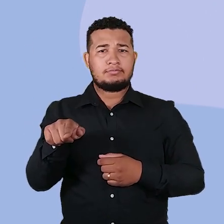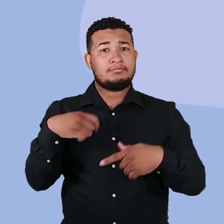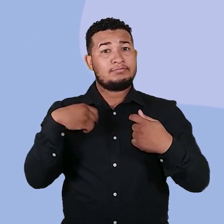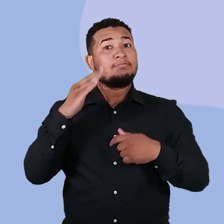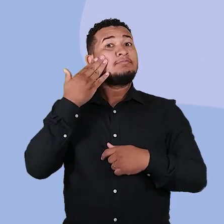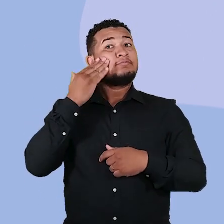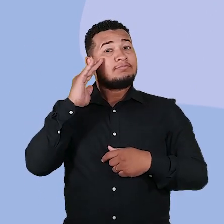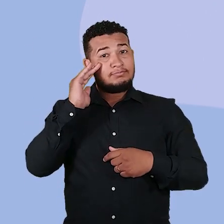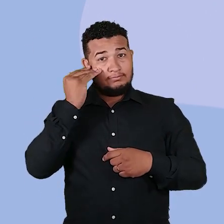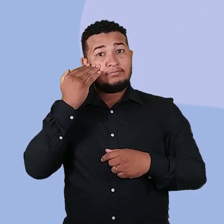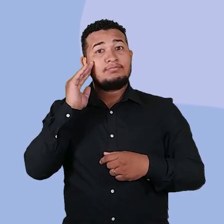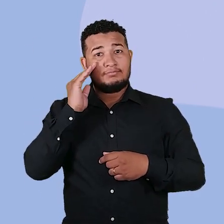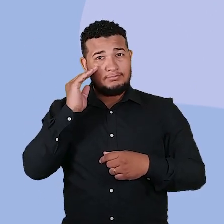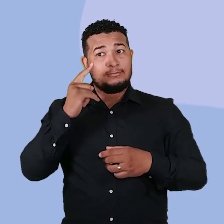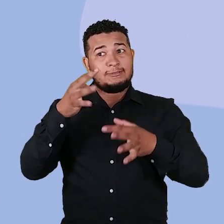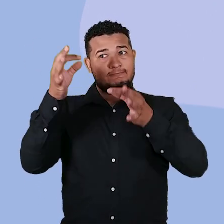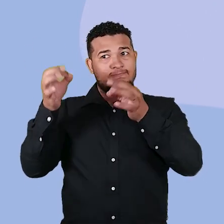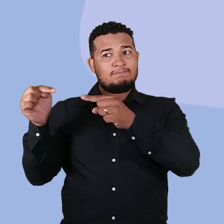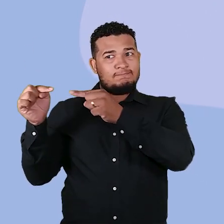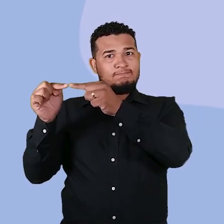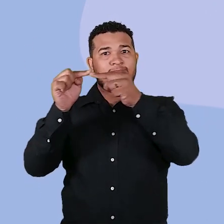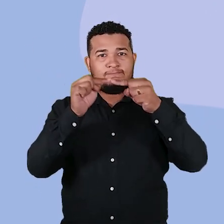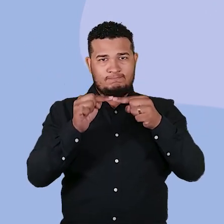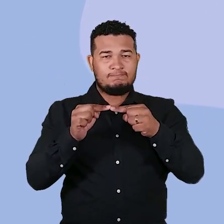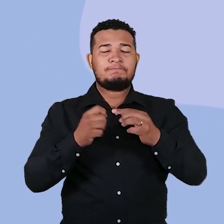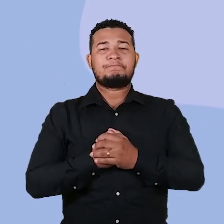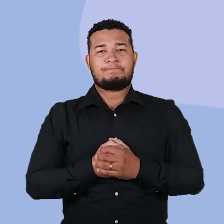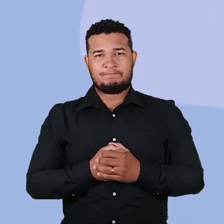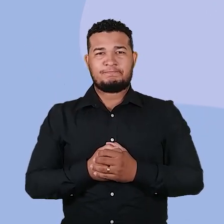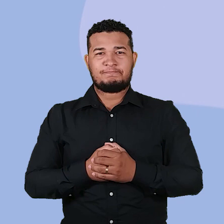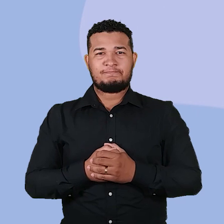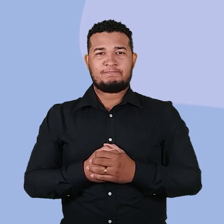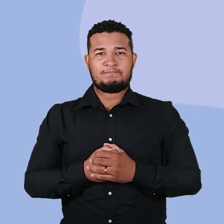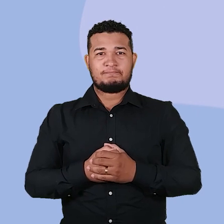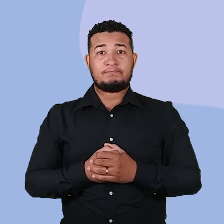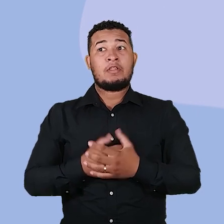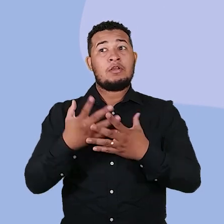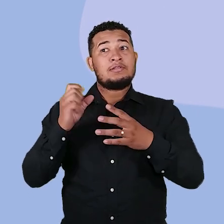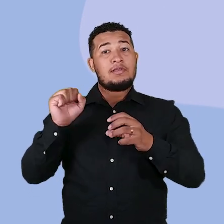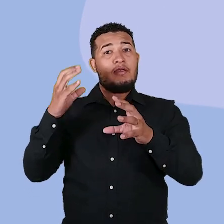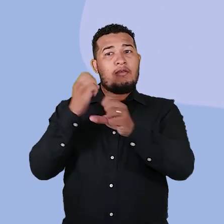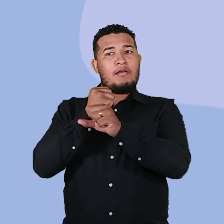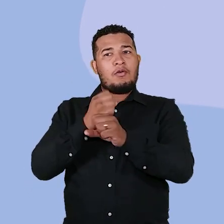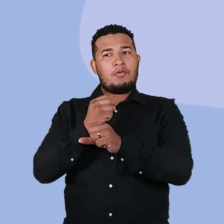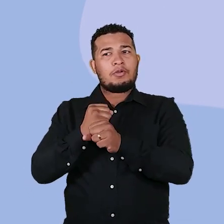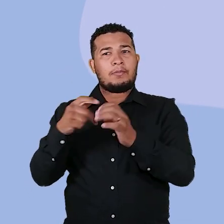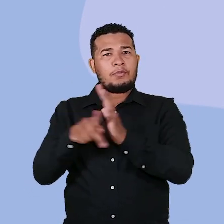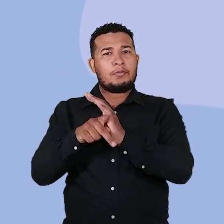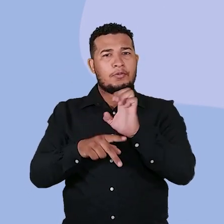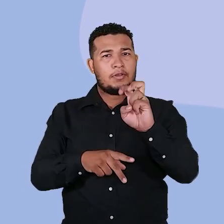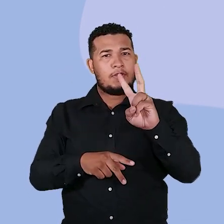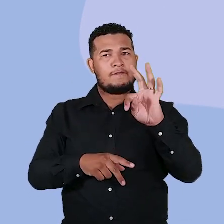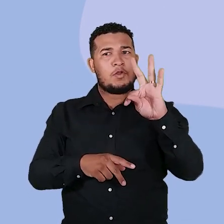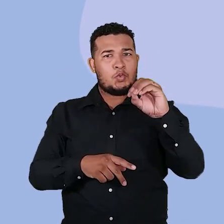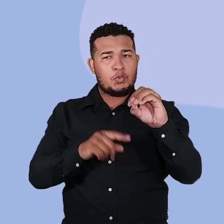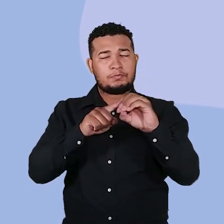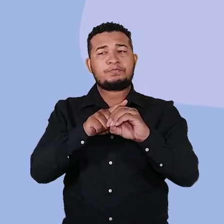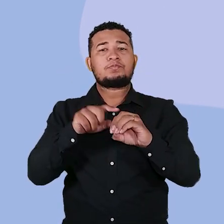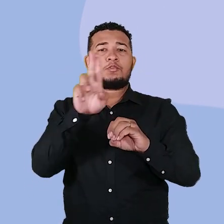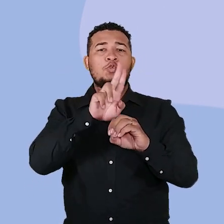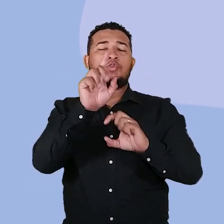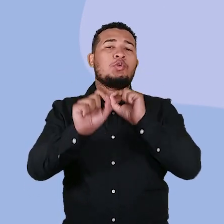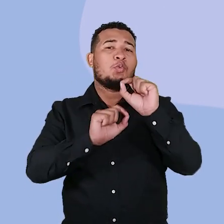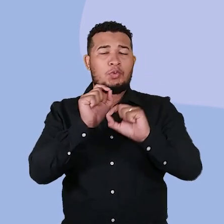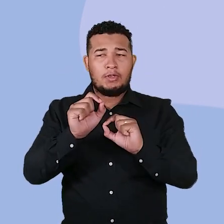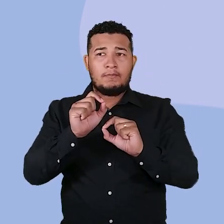probabilidade uma medida de tendência e não de certeza beleza vamos lá para calcular a probabilidade de um